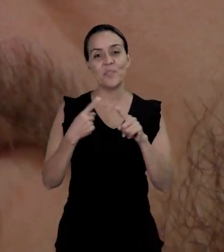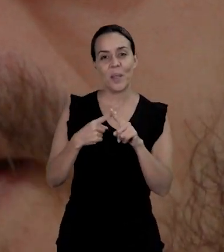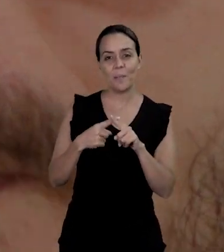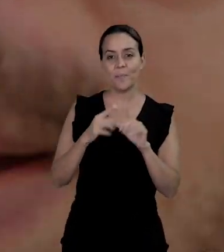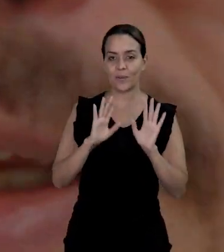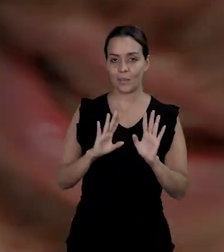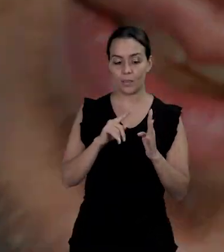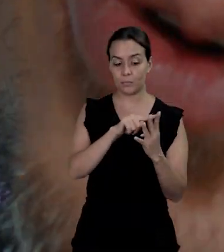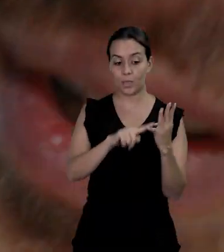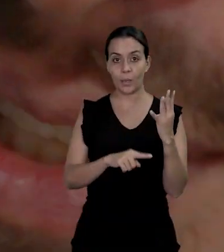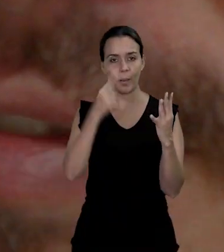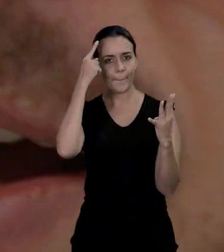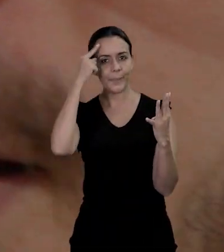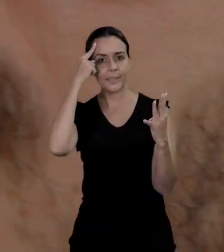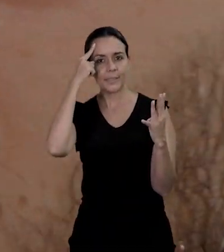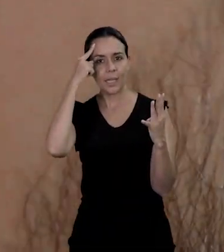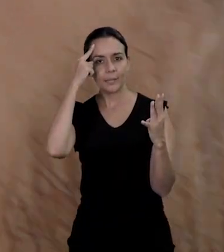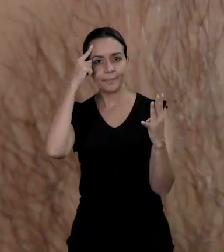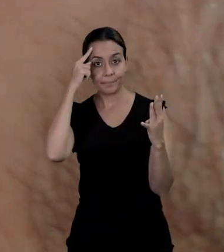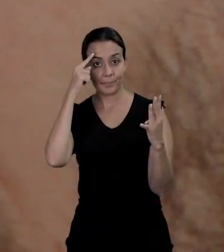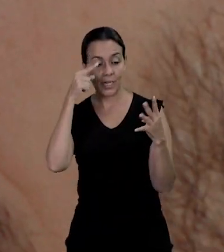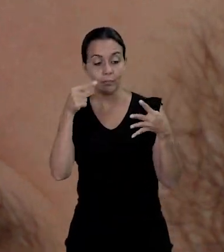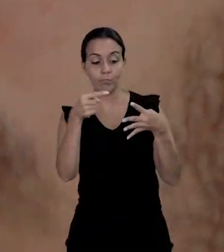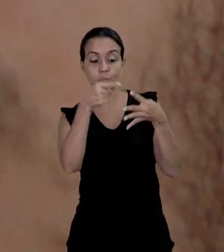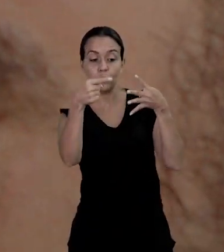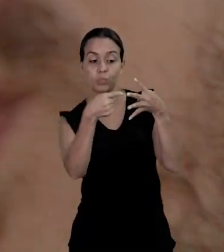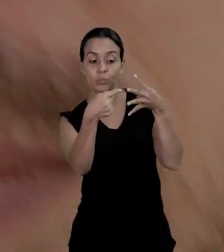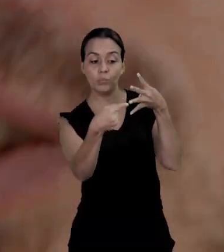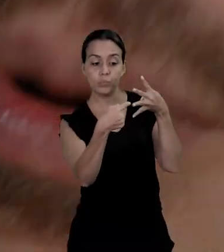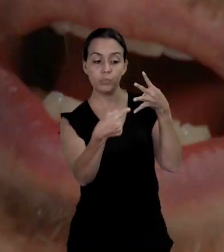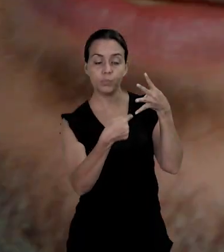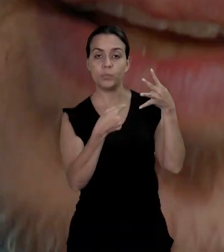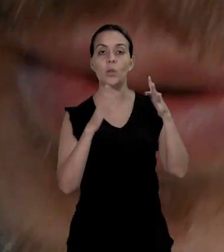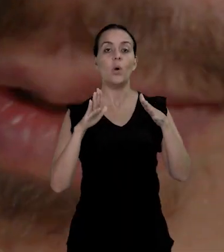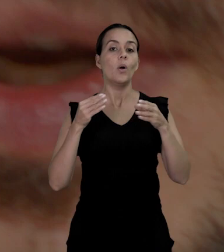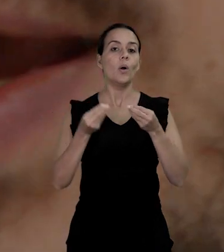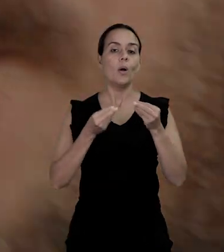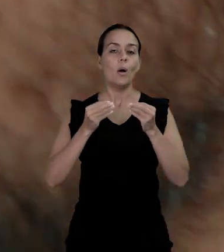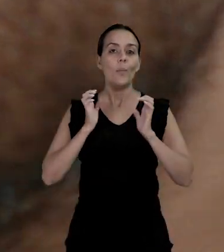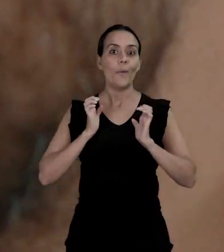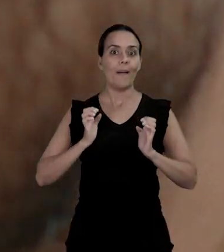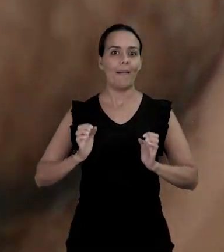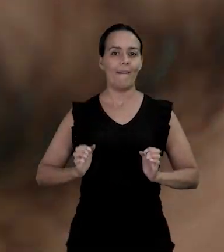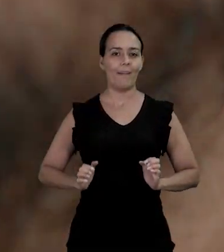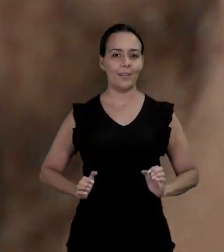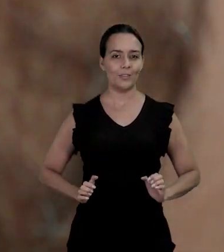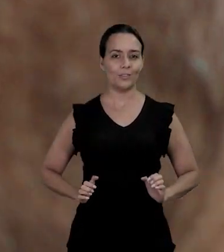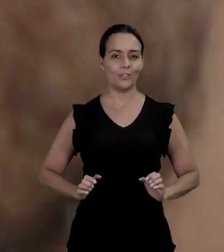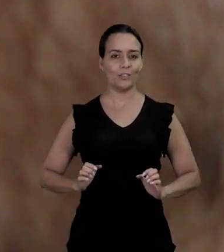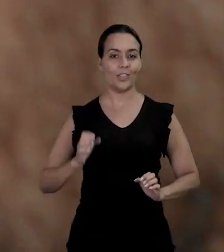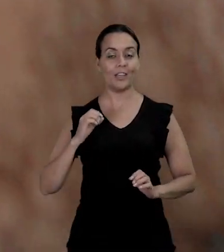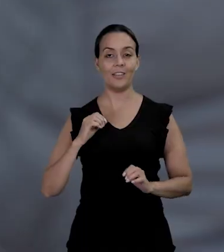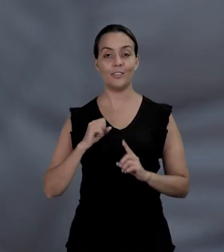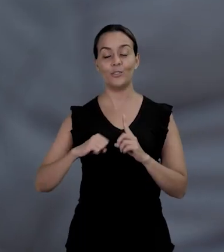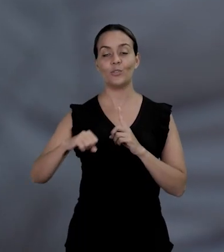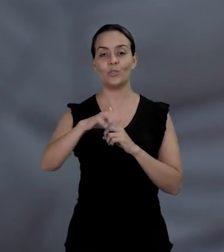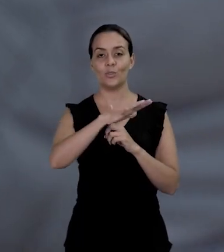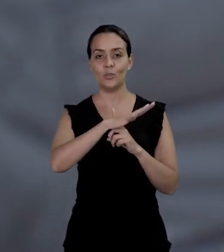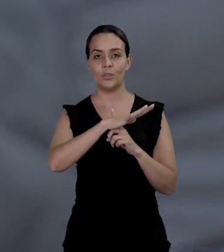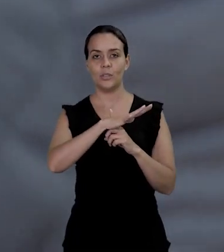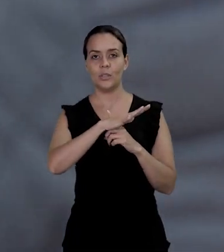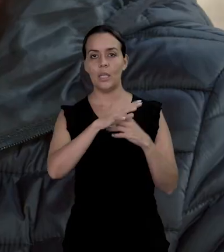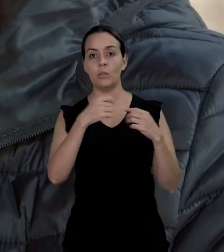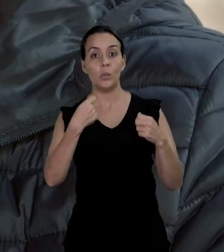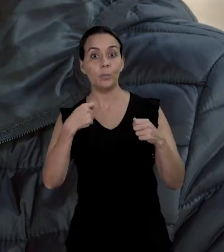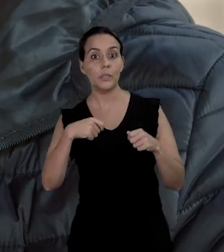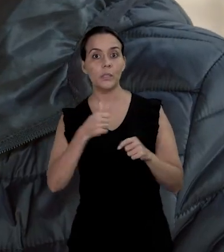social. Dependendo da escolha que você faz, você vai carregar alguns fundamentos morais seus. Mas dúvida. nenhuma das escolhas é errada, Nenhuma. né?